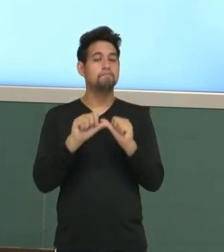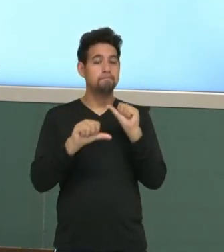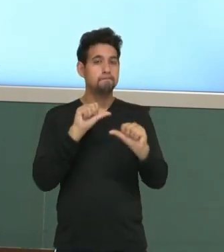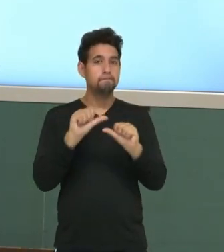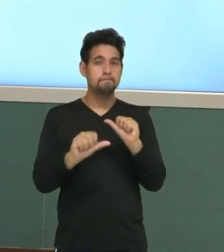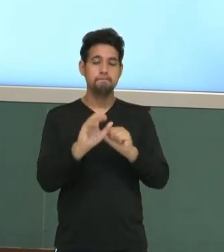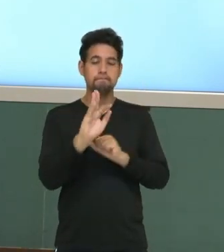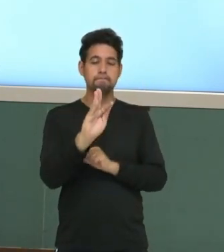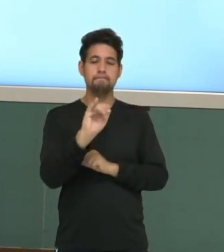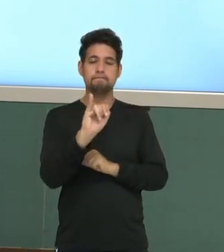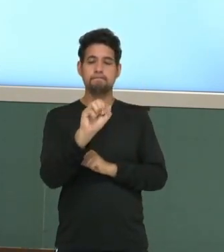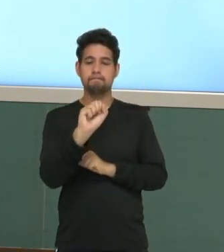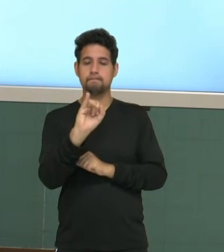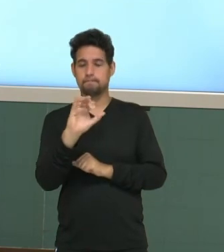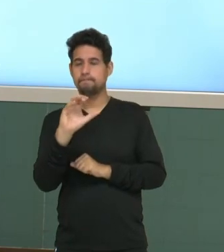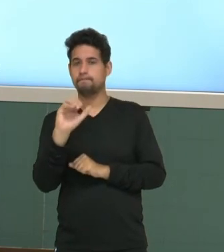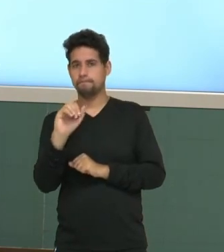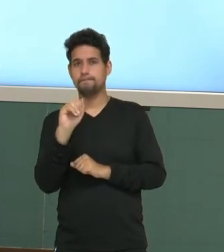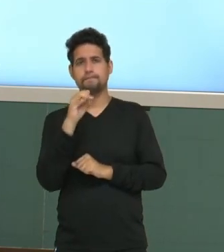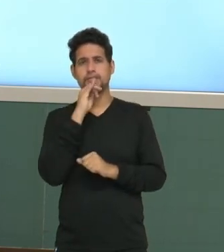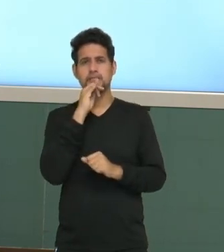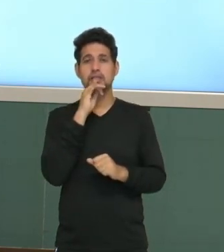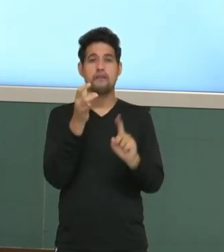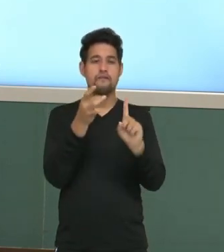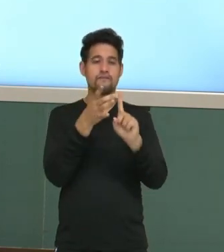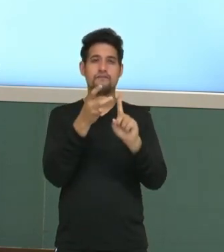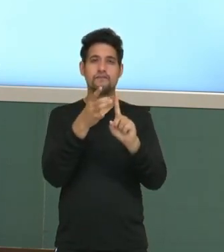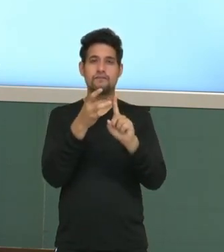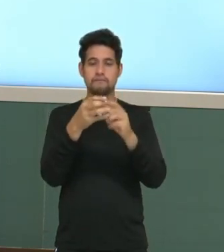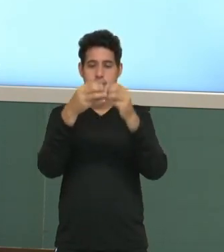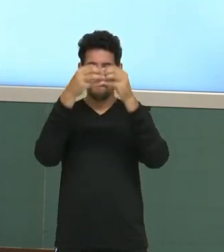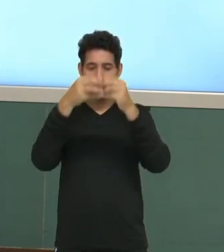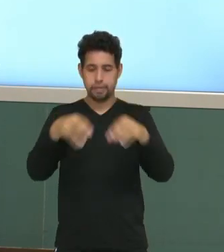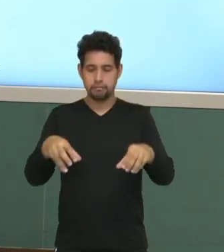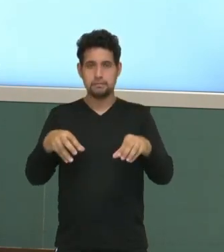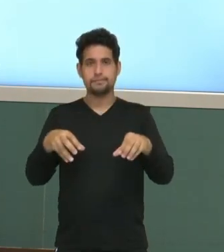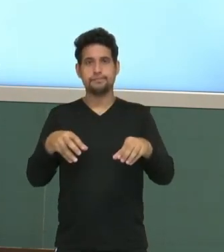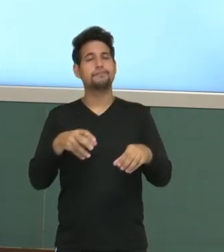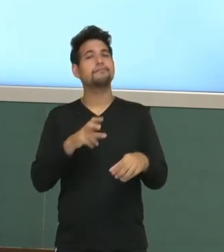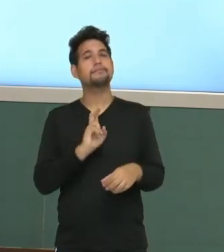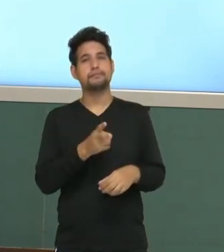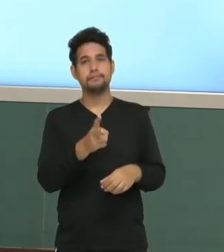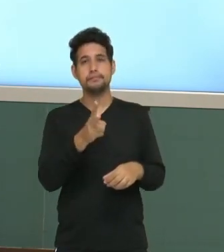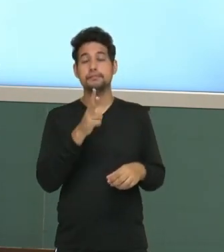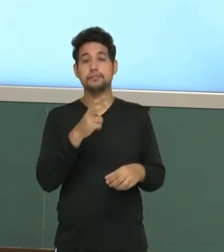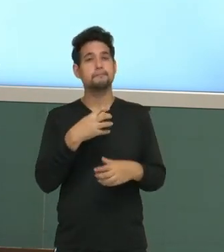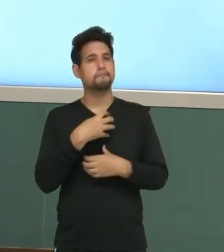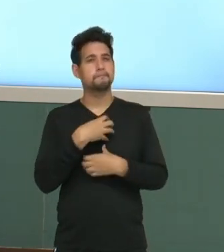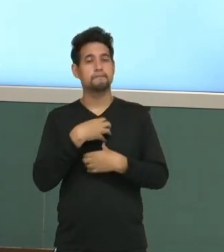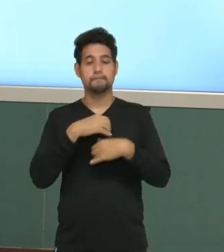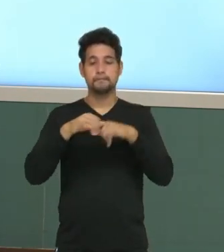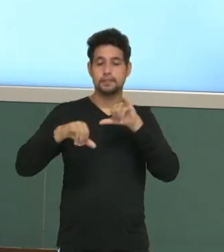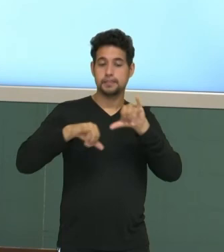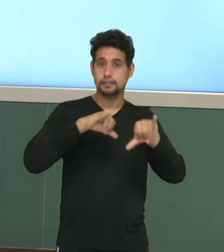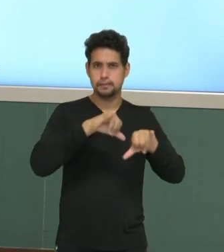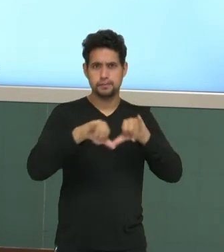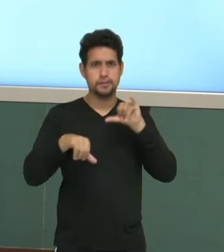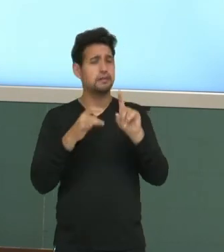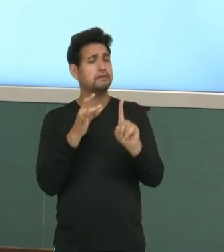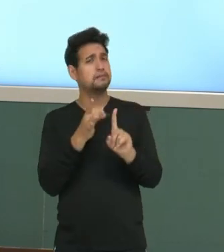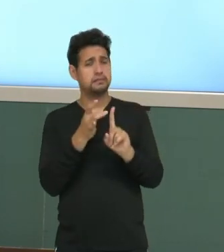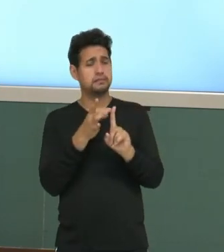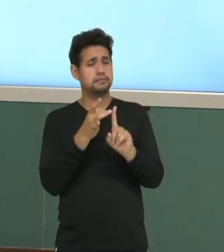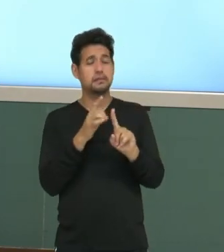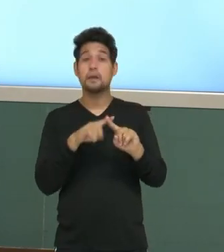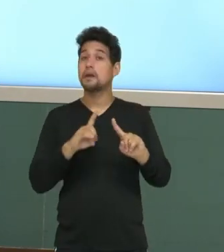transformação física. Quebrar um copo de vidro é a mesma coisa. Ele continua na sua composição química, o vidro,